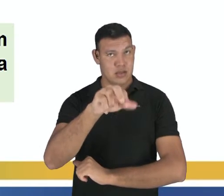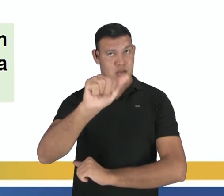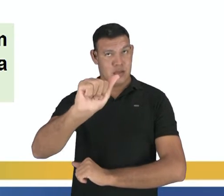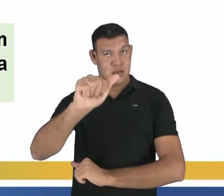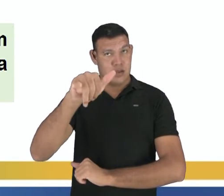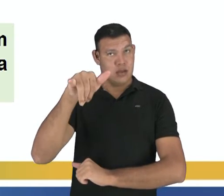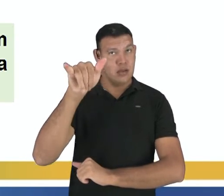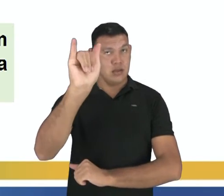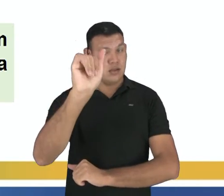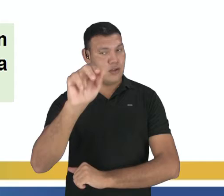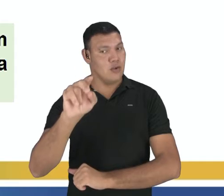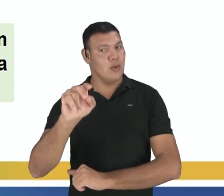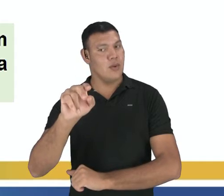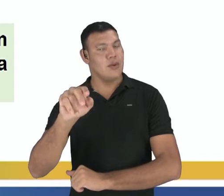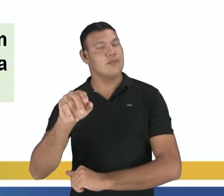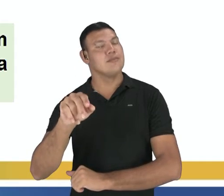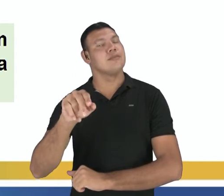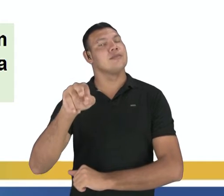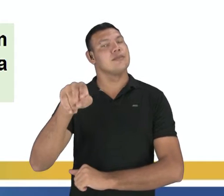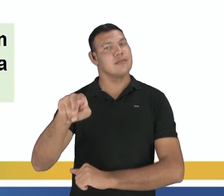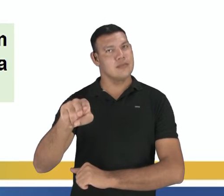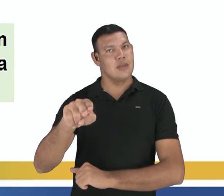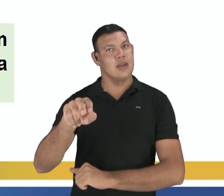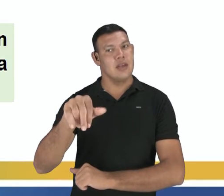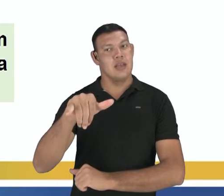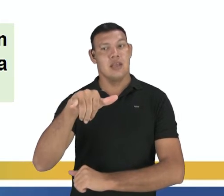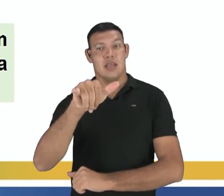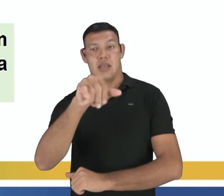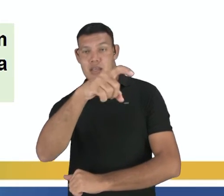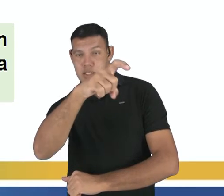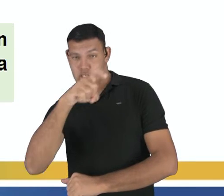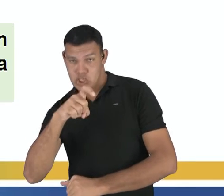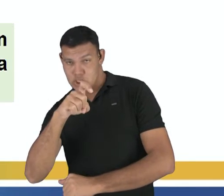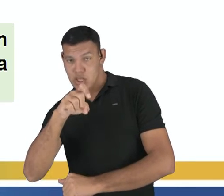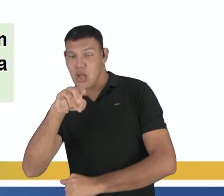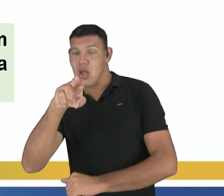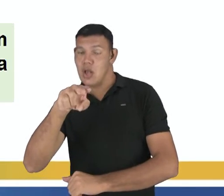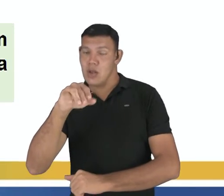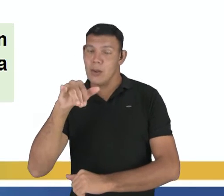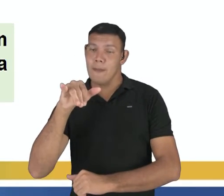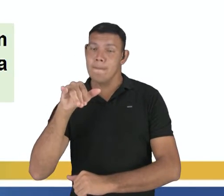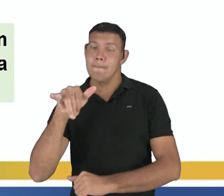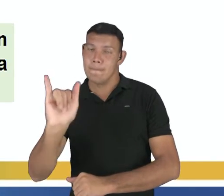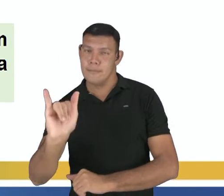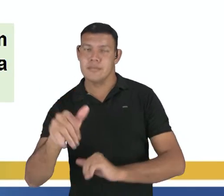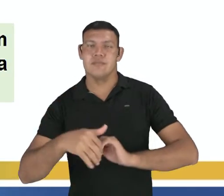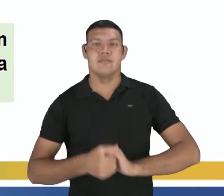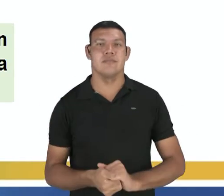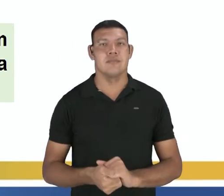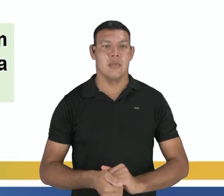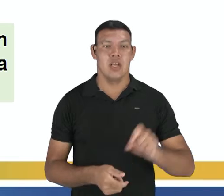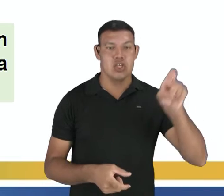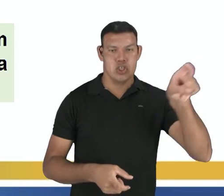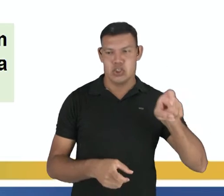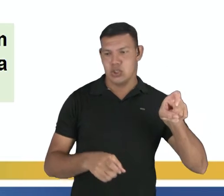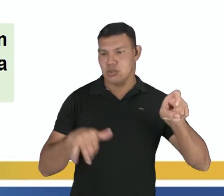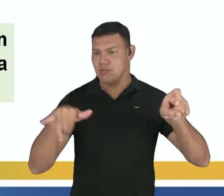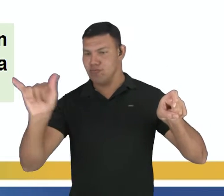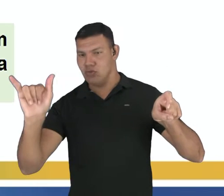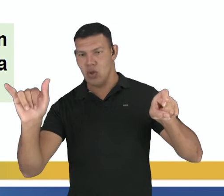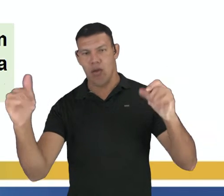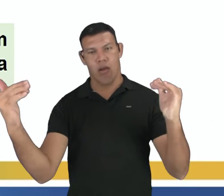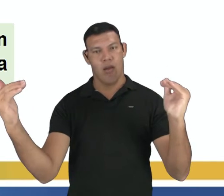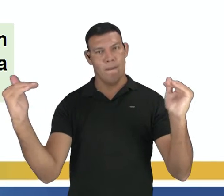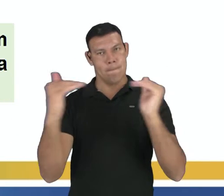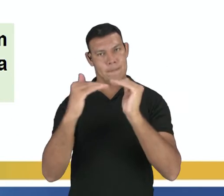a y, e aí nós vamos implicar em dizer que o nosso x é igual a y. Percebam que o a